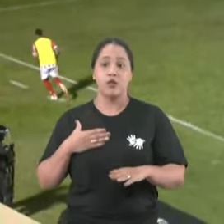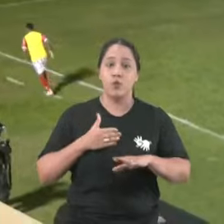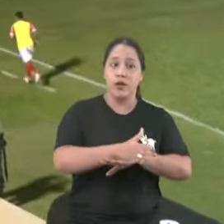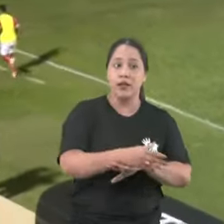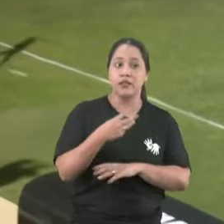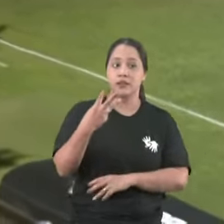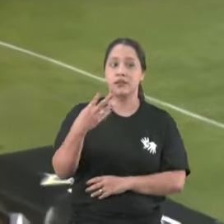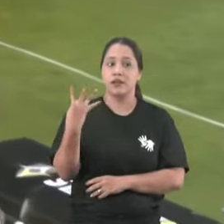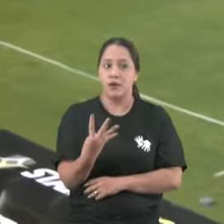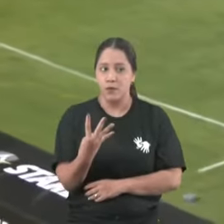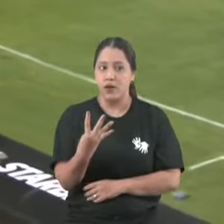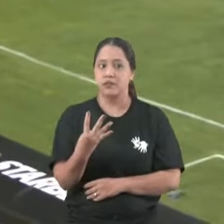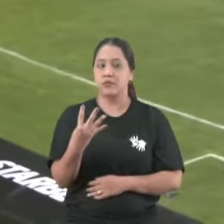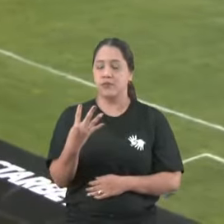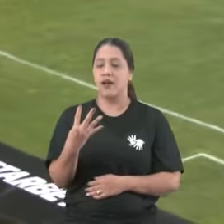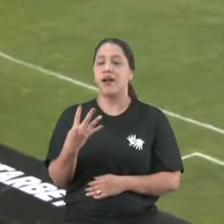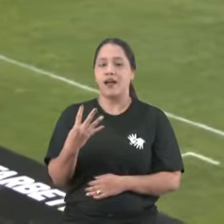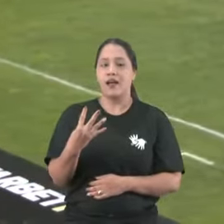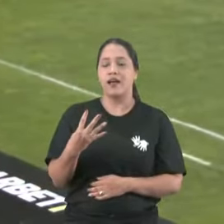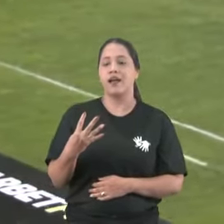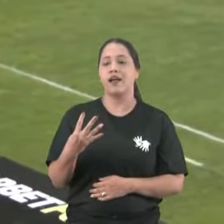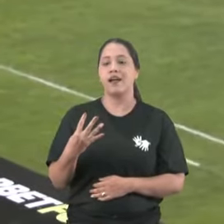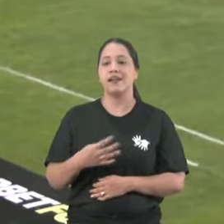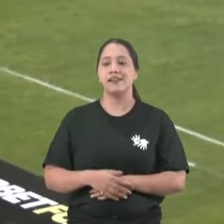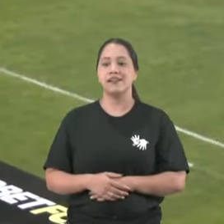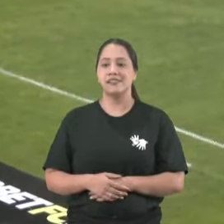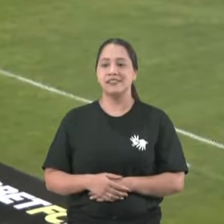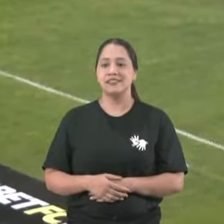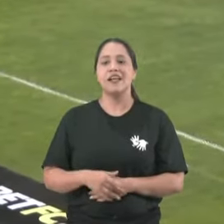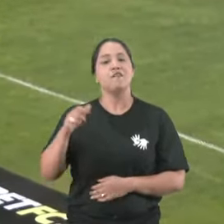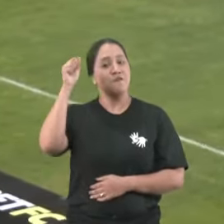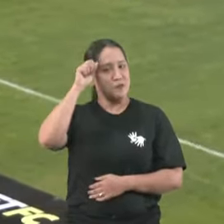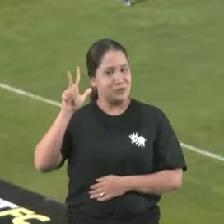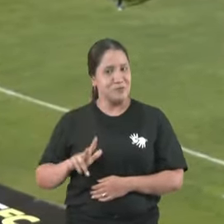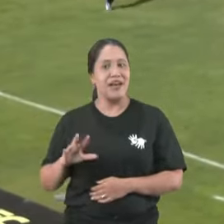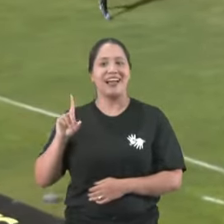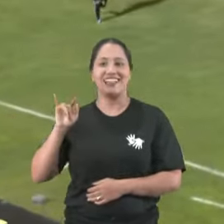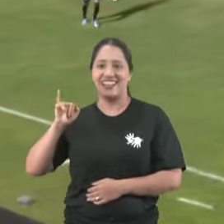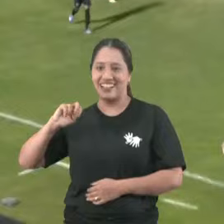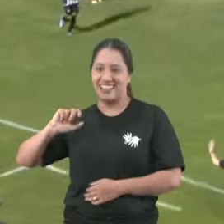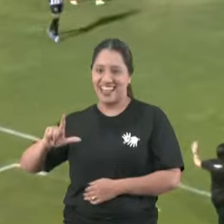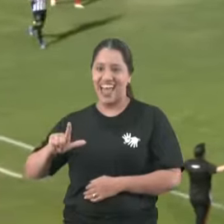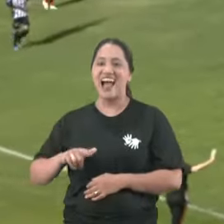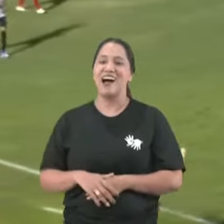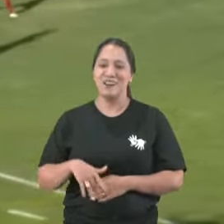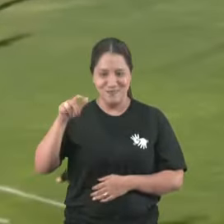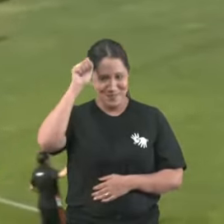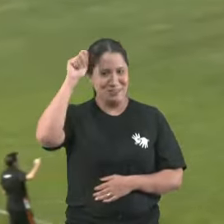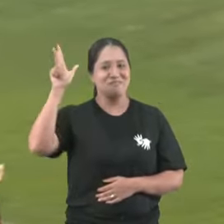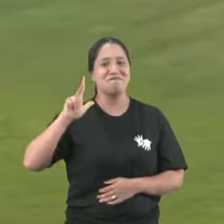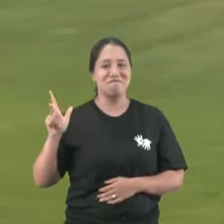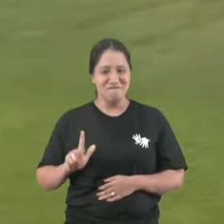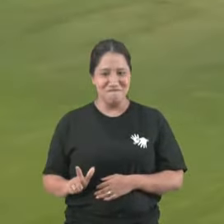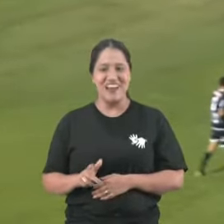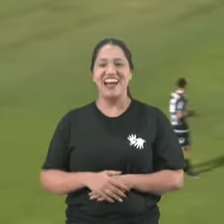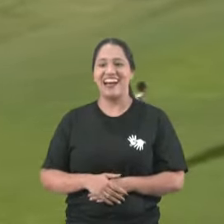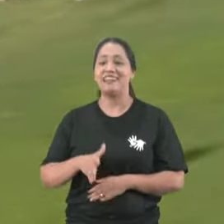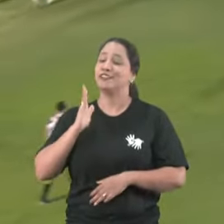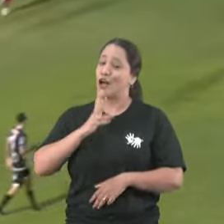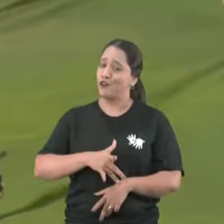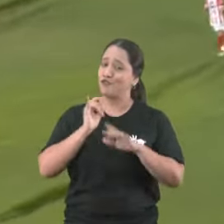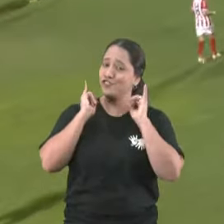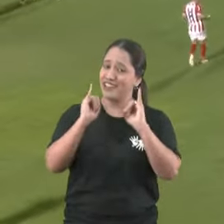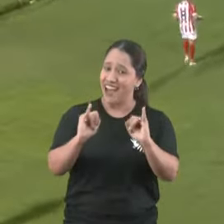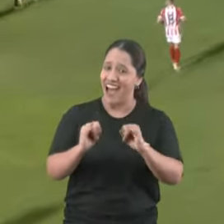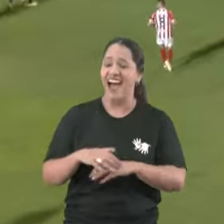34, Heron, um zagueiro por outro. Foi esperto o Daniel nessa, né? Foi esperto. Eu já tinha alertado,